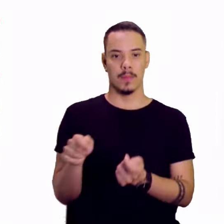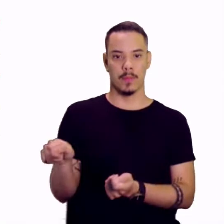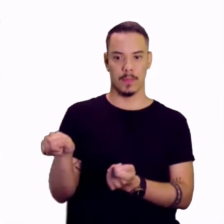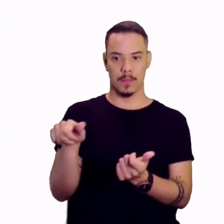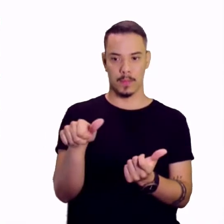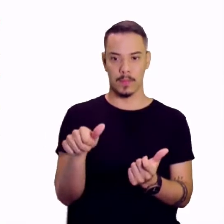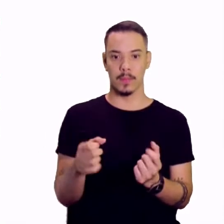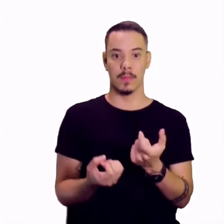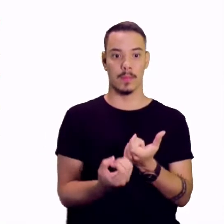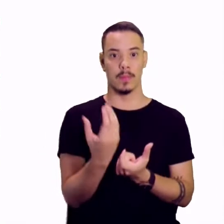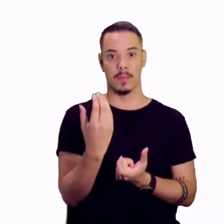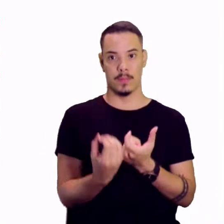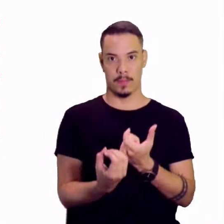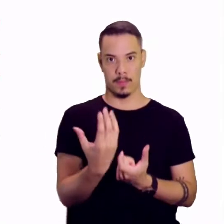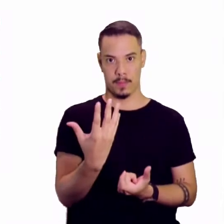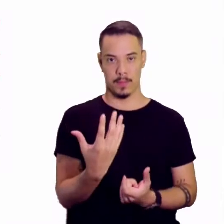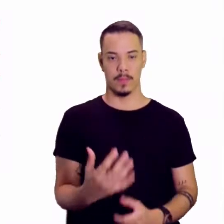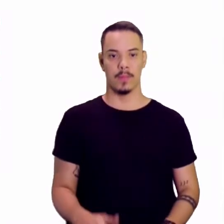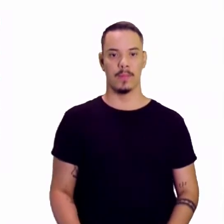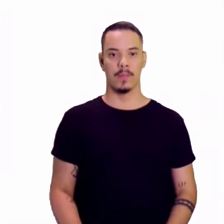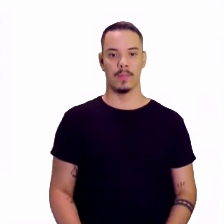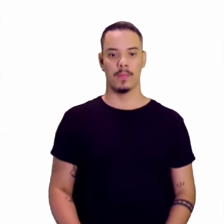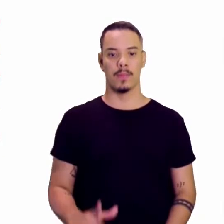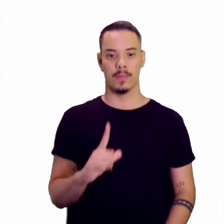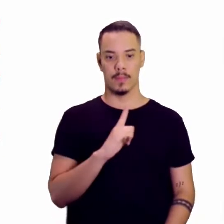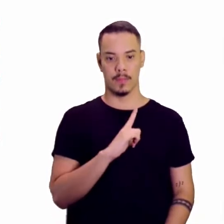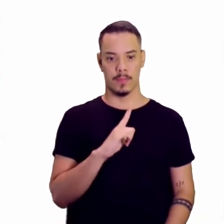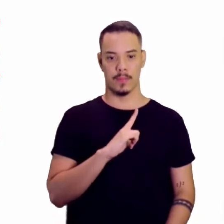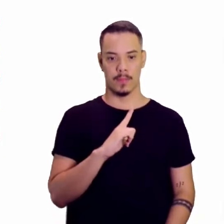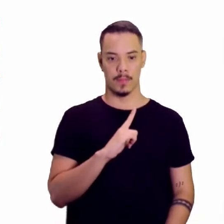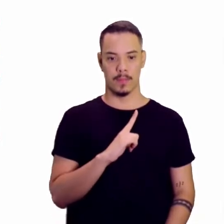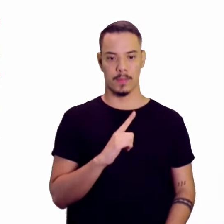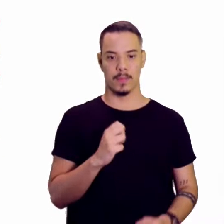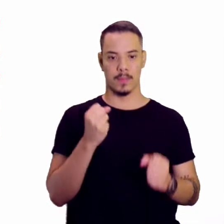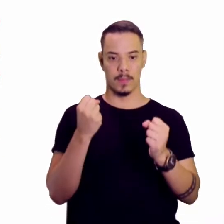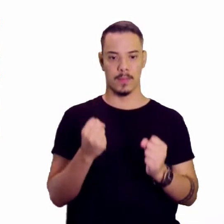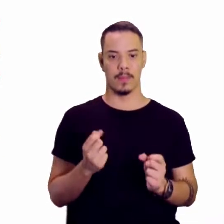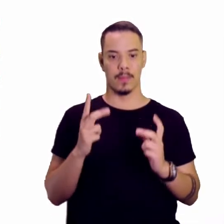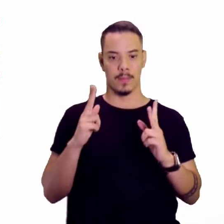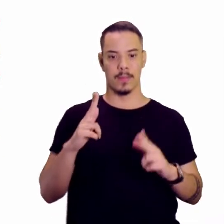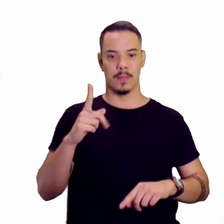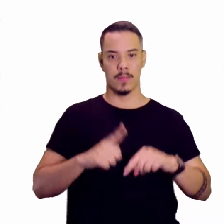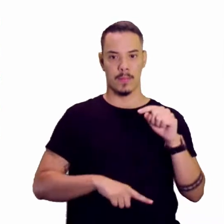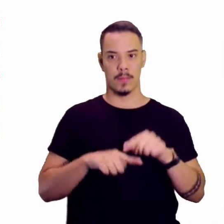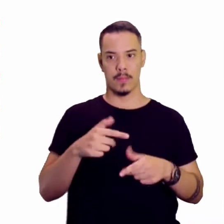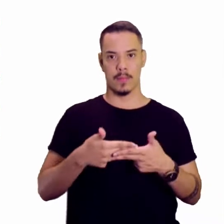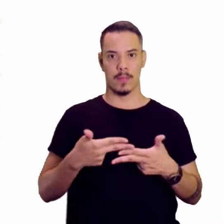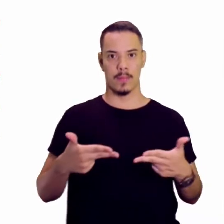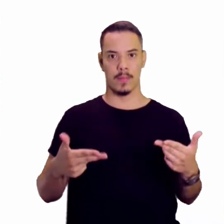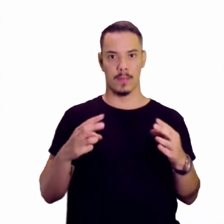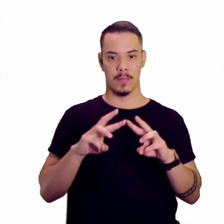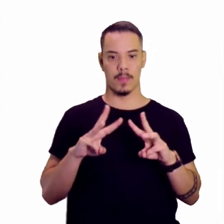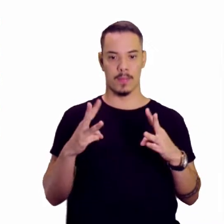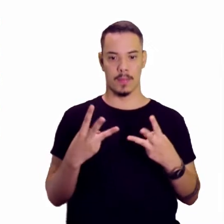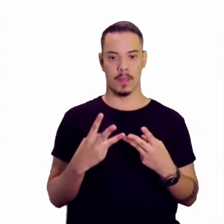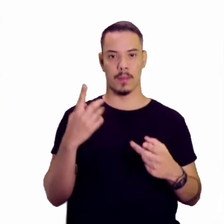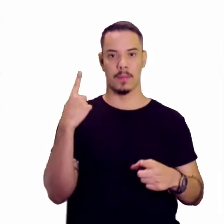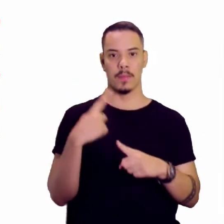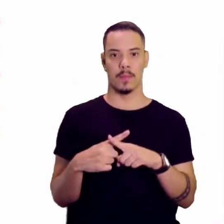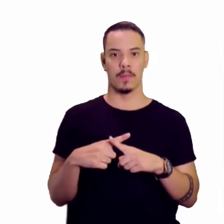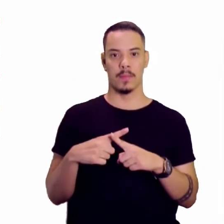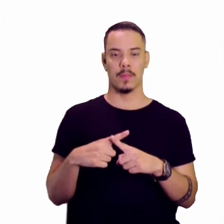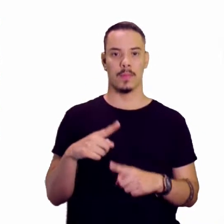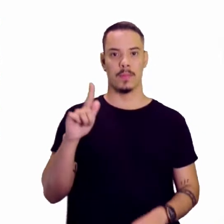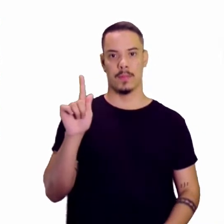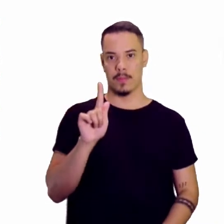olha só. Tá aqui, ó, peso é igual ao produto, que é a multiplicação da massa, vezes o valor